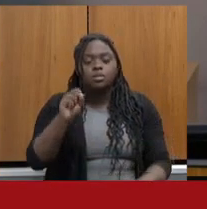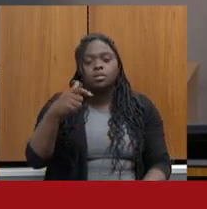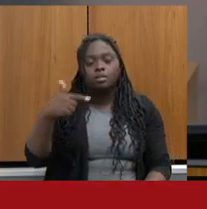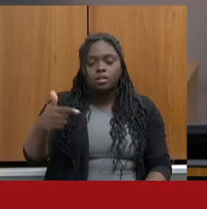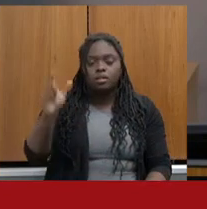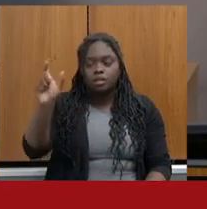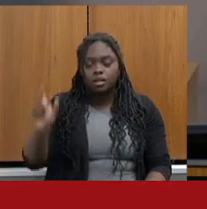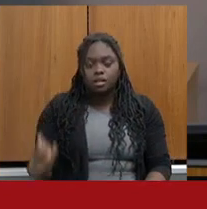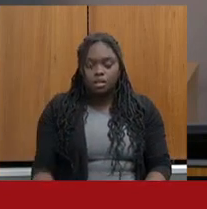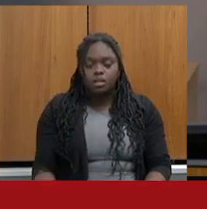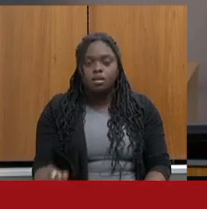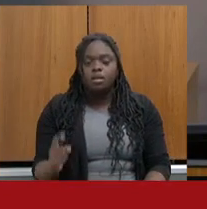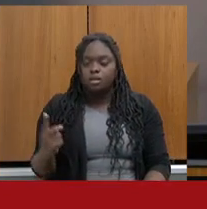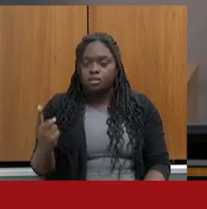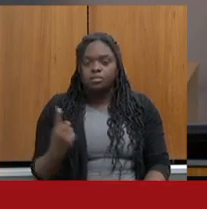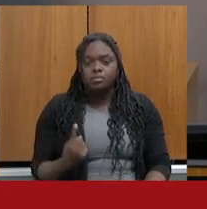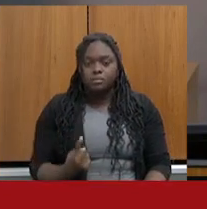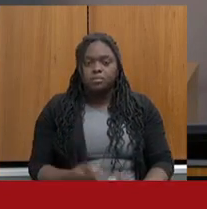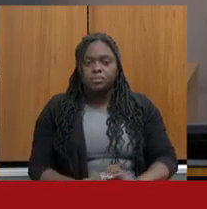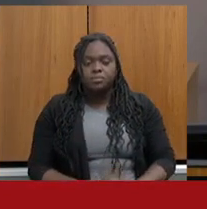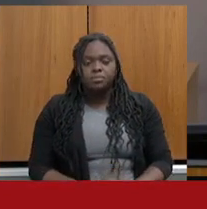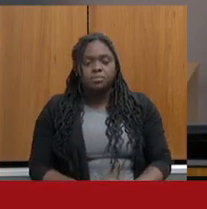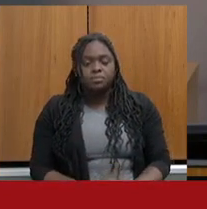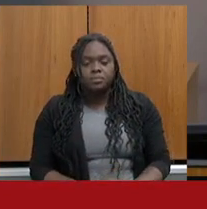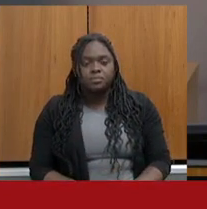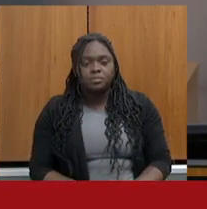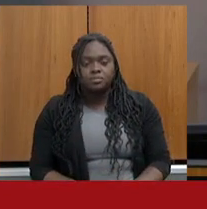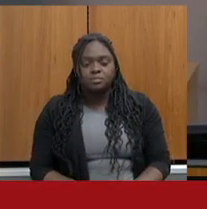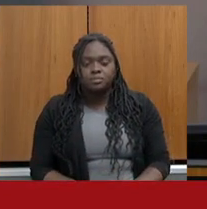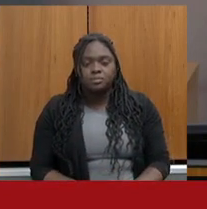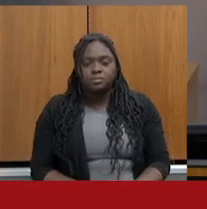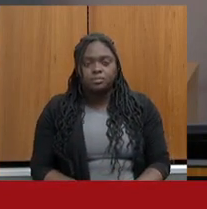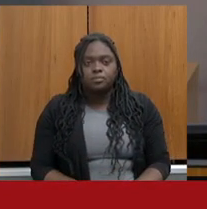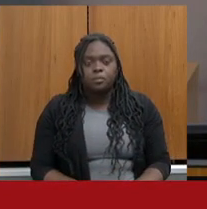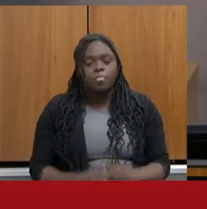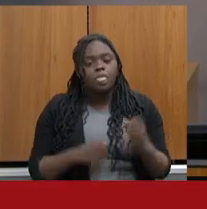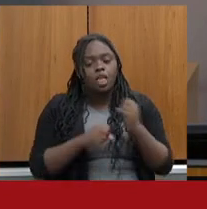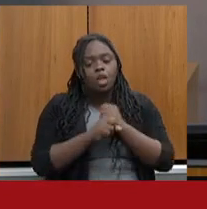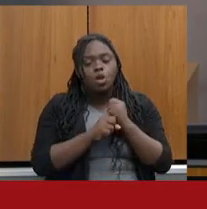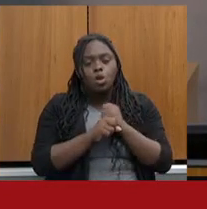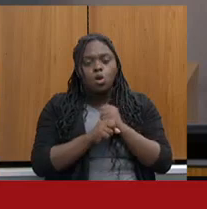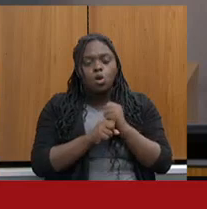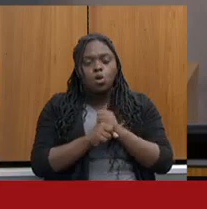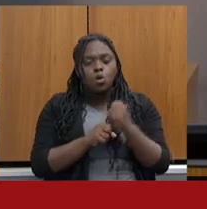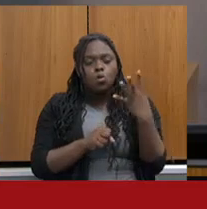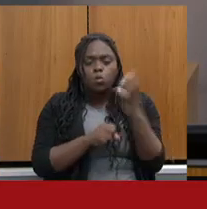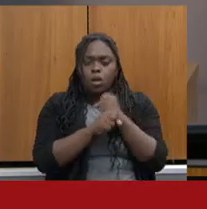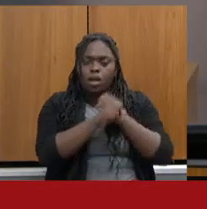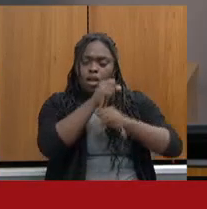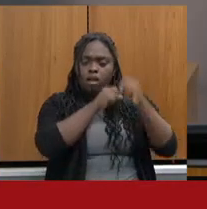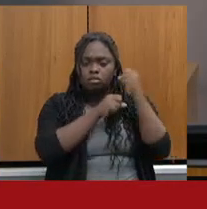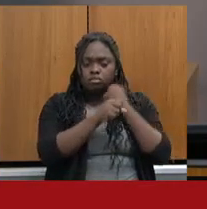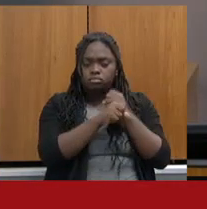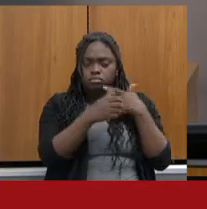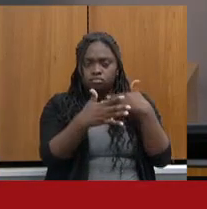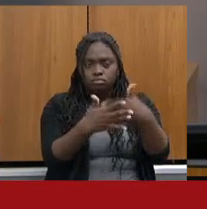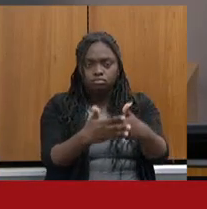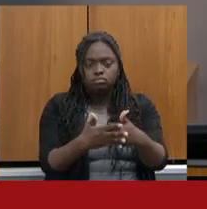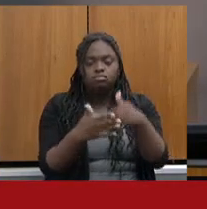saíram aspirantes próximo ao longo dos últimos quatro anos então é essa situação